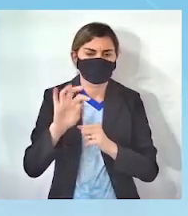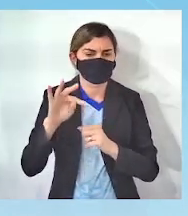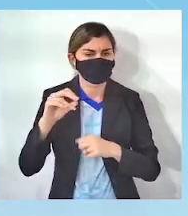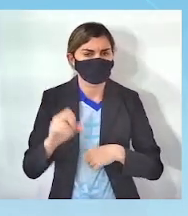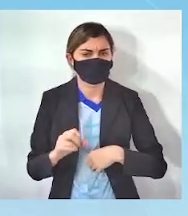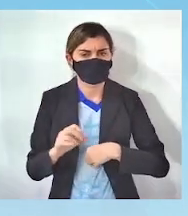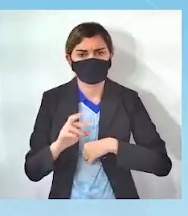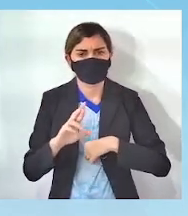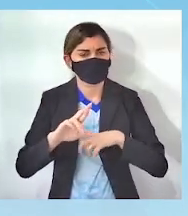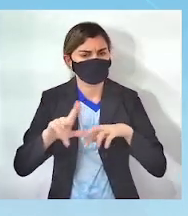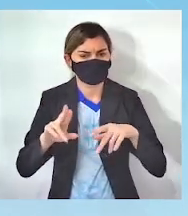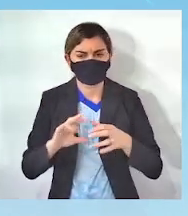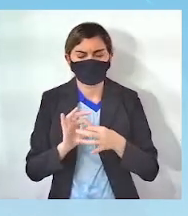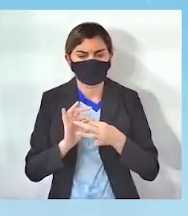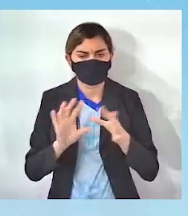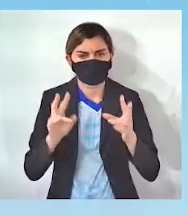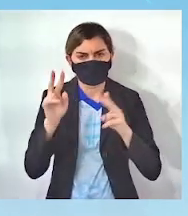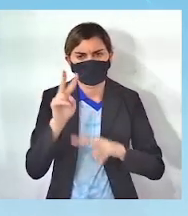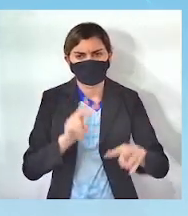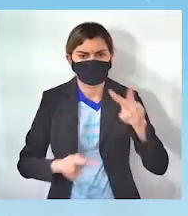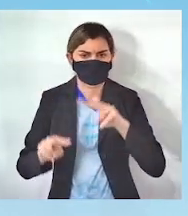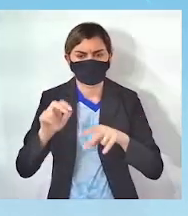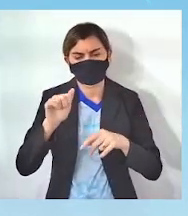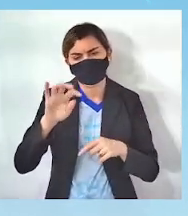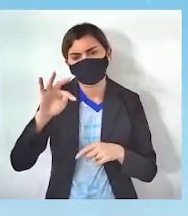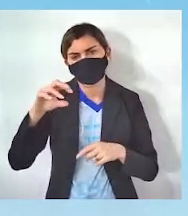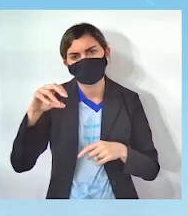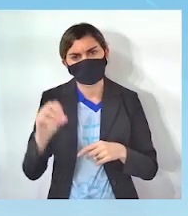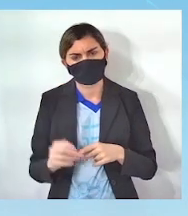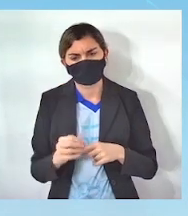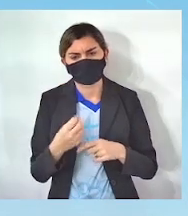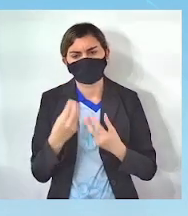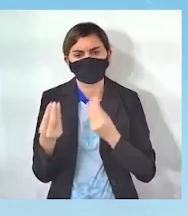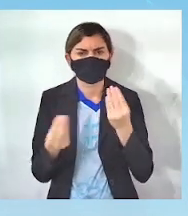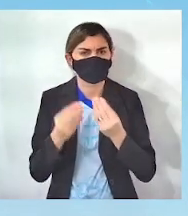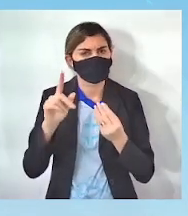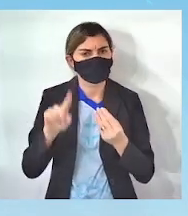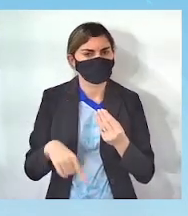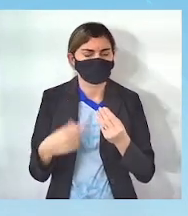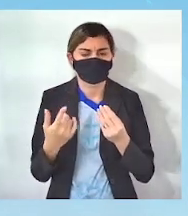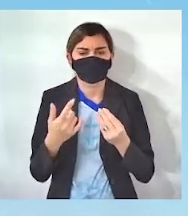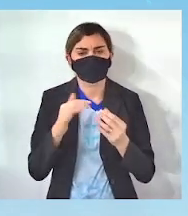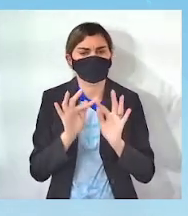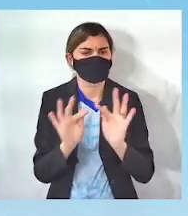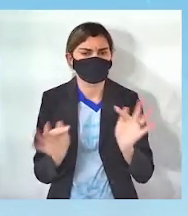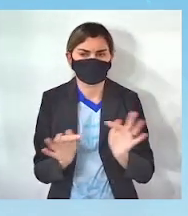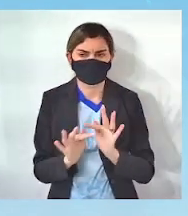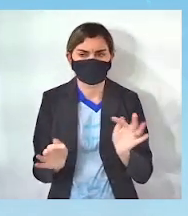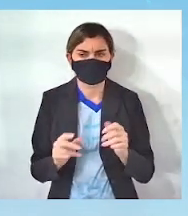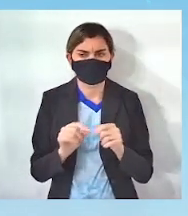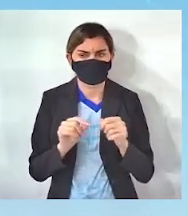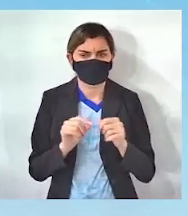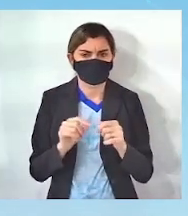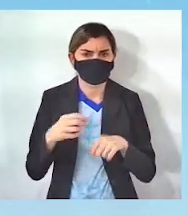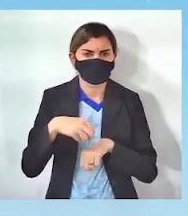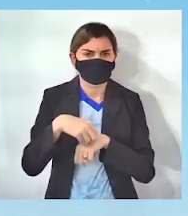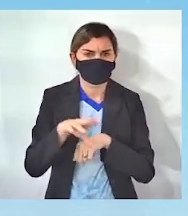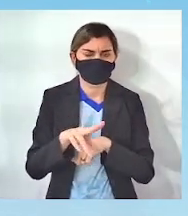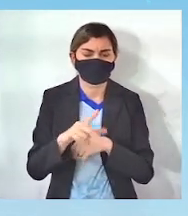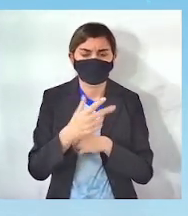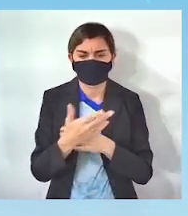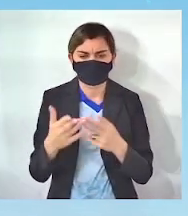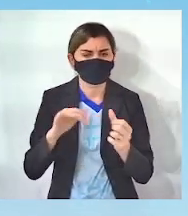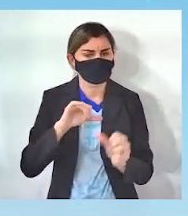não permitem com que a gente veja o átomo, pelo menos da forma como ele é. Porque o simples fato de lançar luz sobre ele